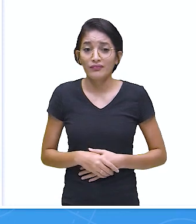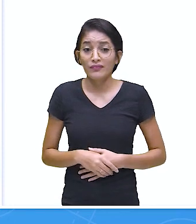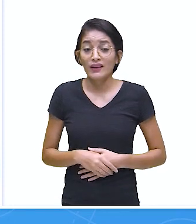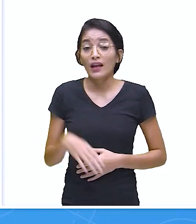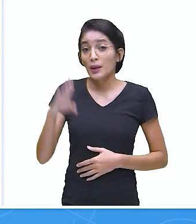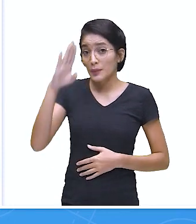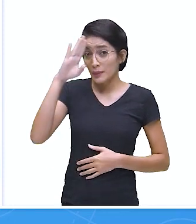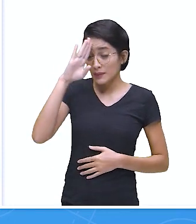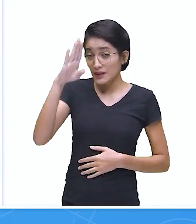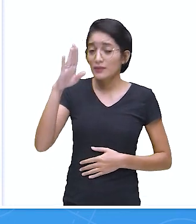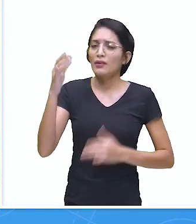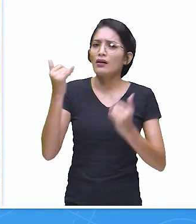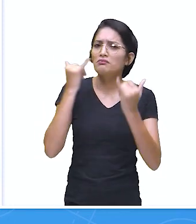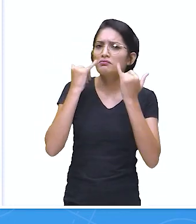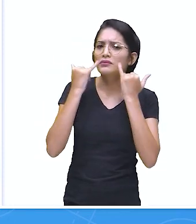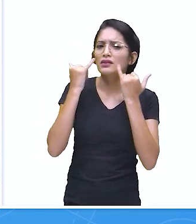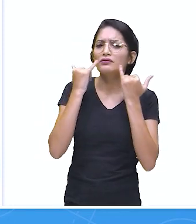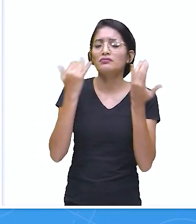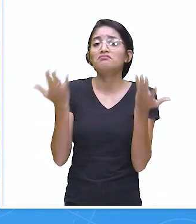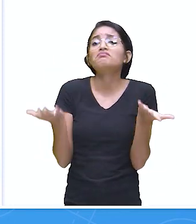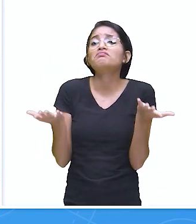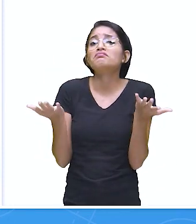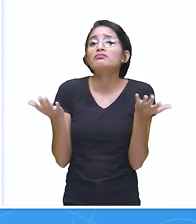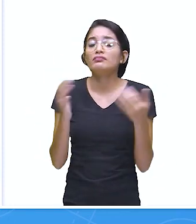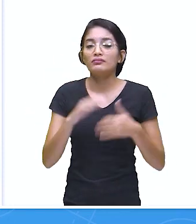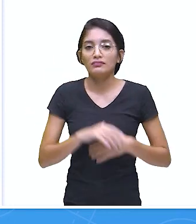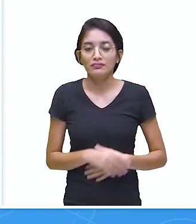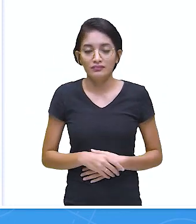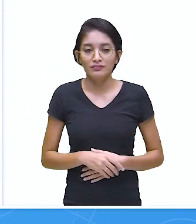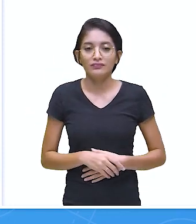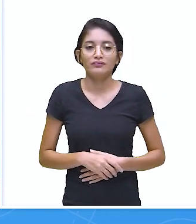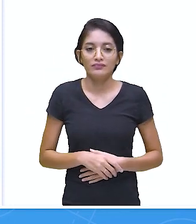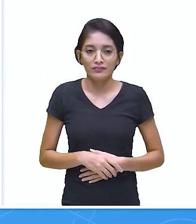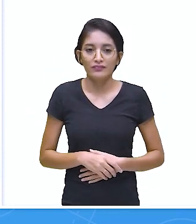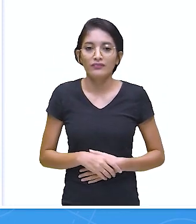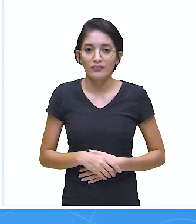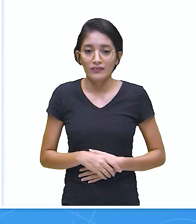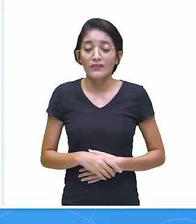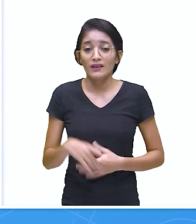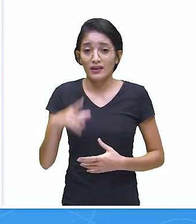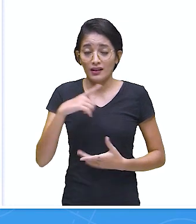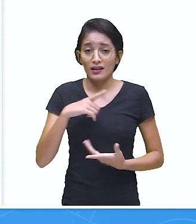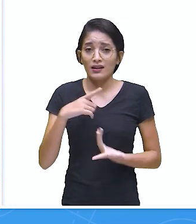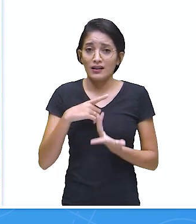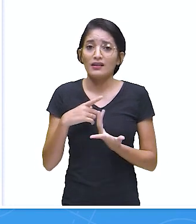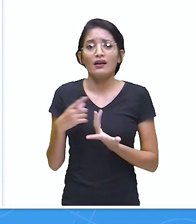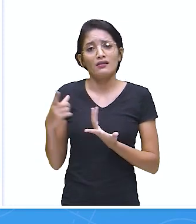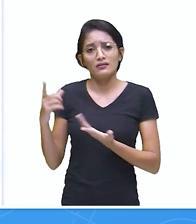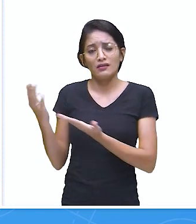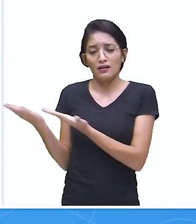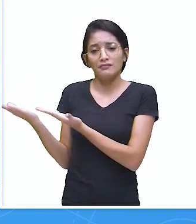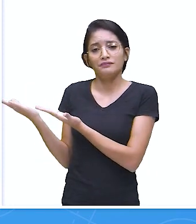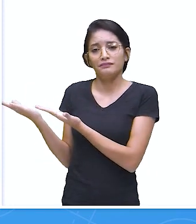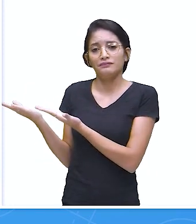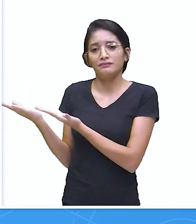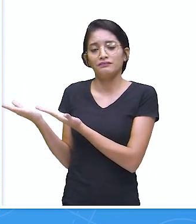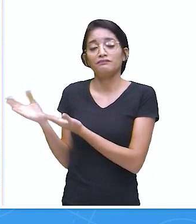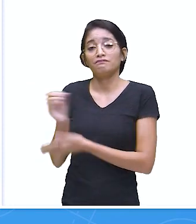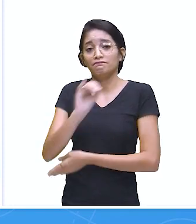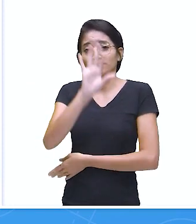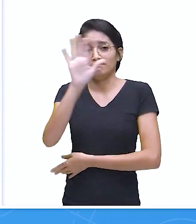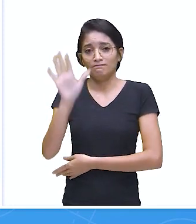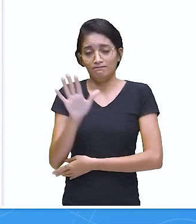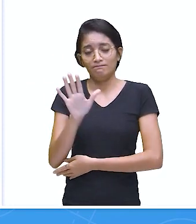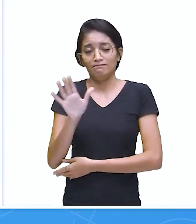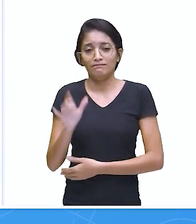principal informação? Qual a principal informação contida nesse